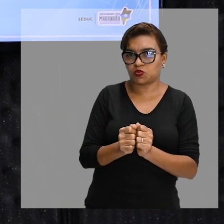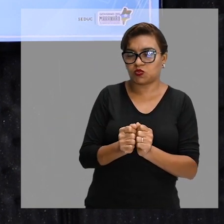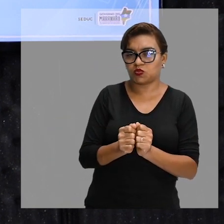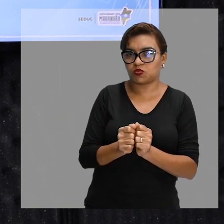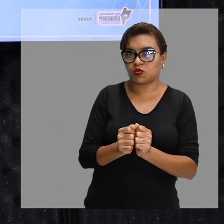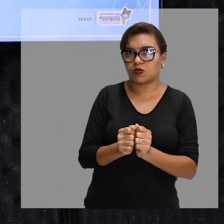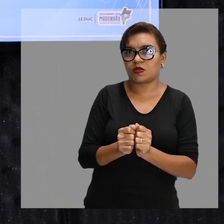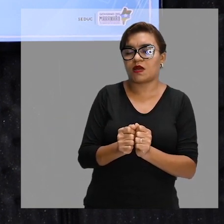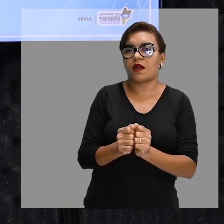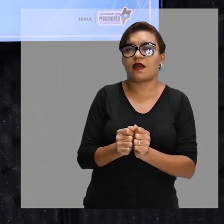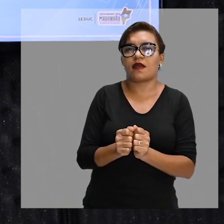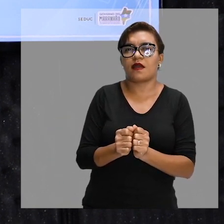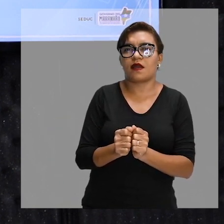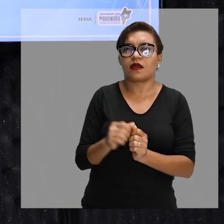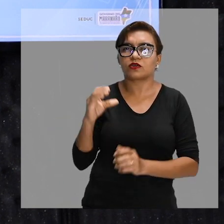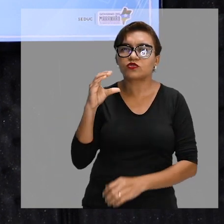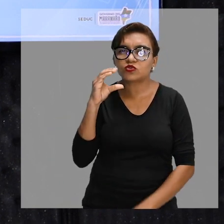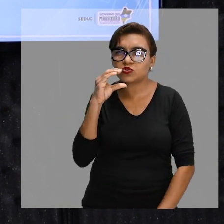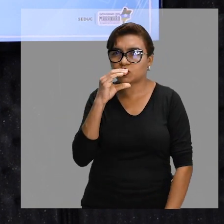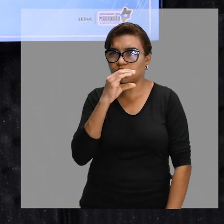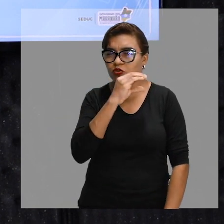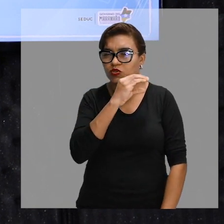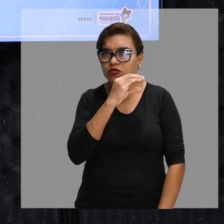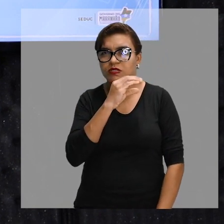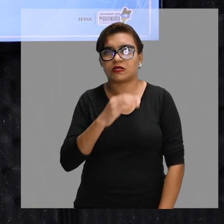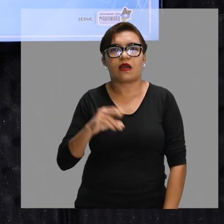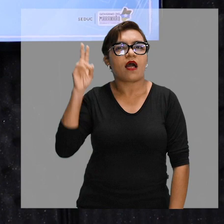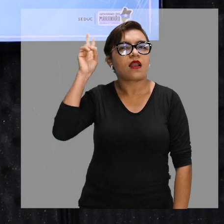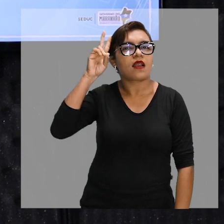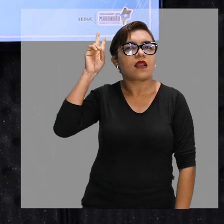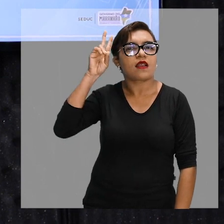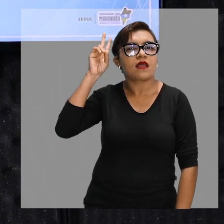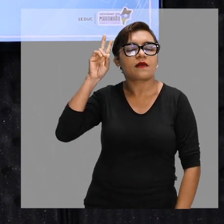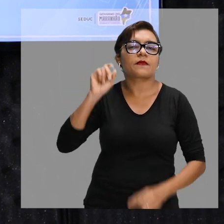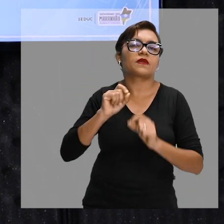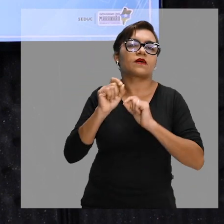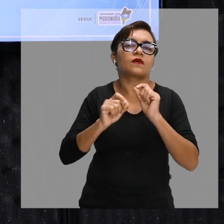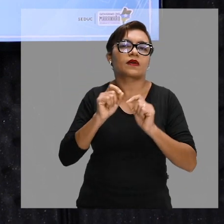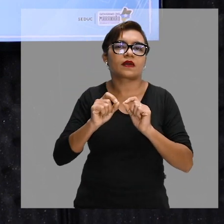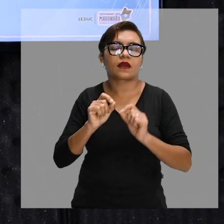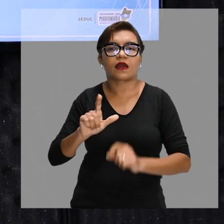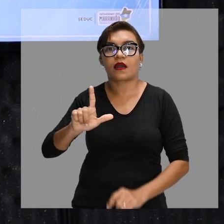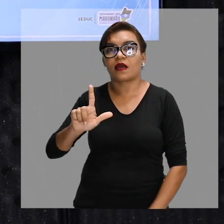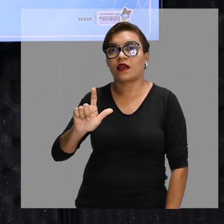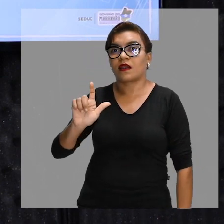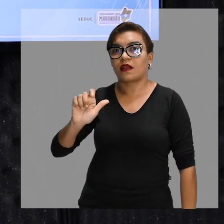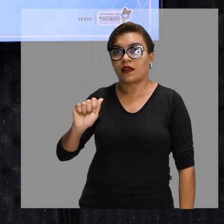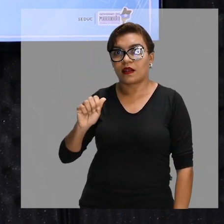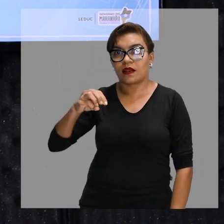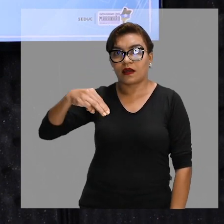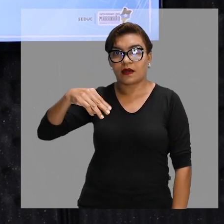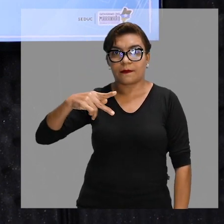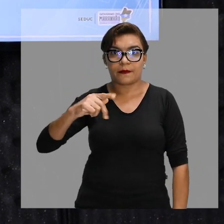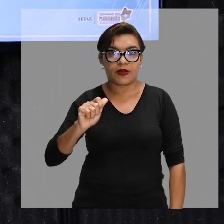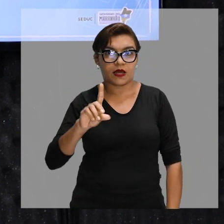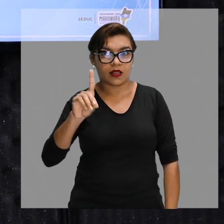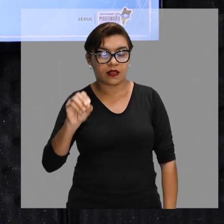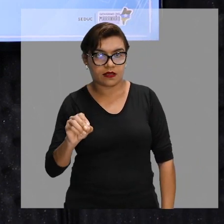emissão de calor, certo? É só lembrar da lâmpada incandescente, que é aquela lâmpada que nós mostramos